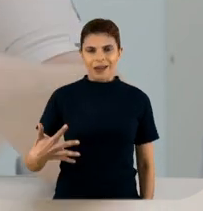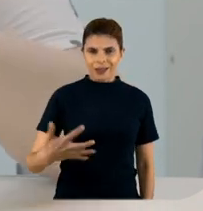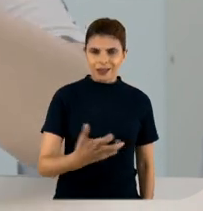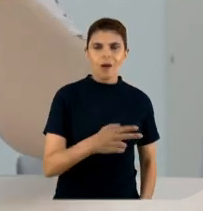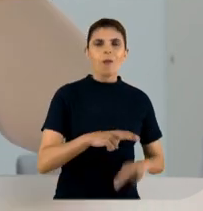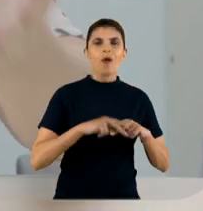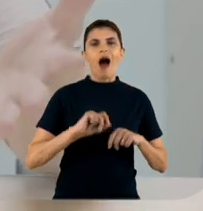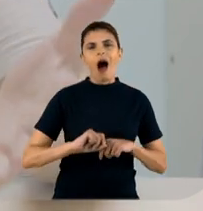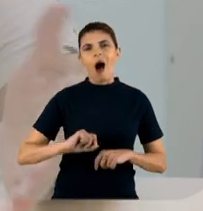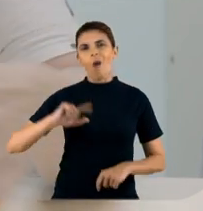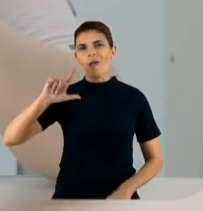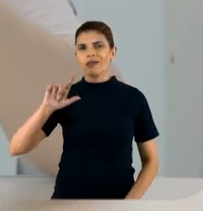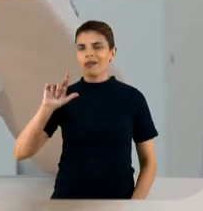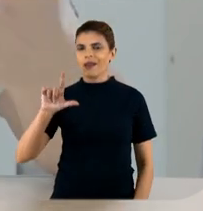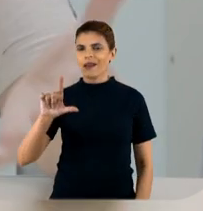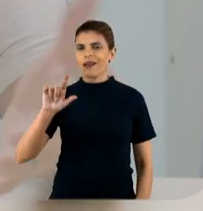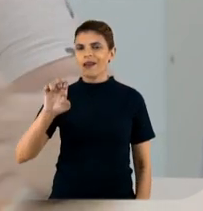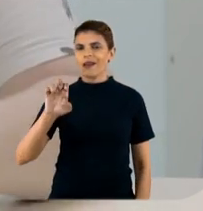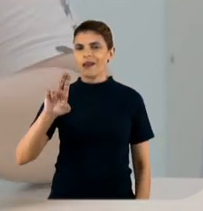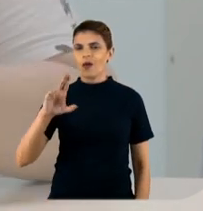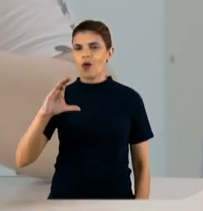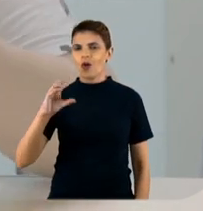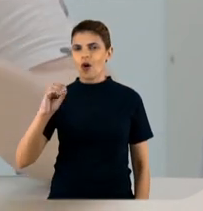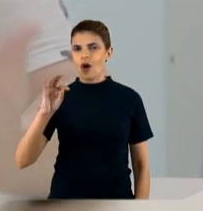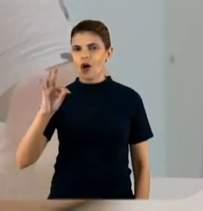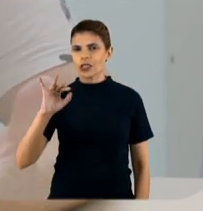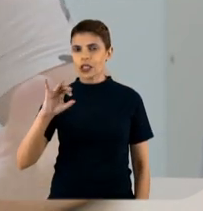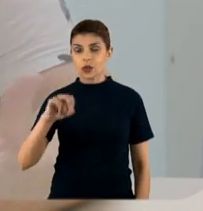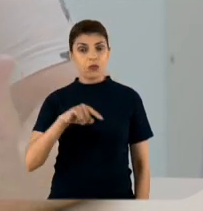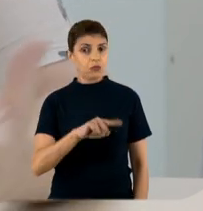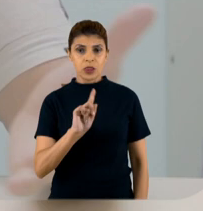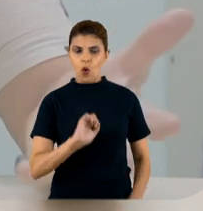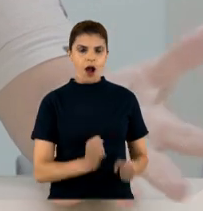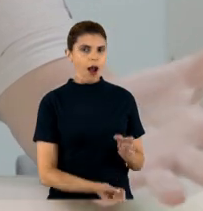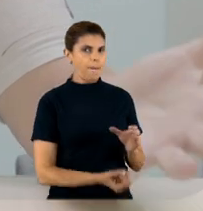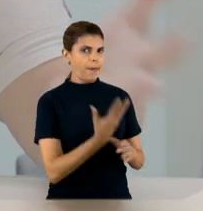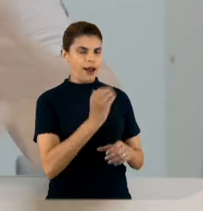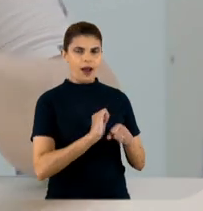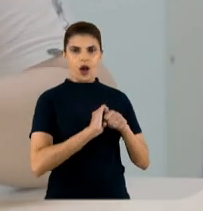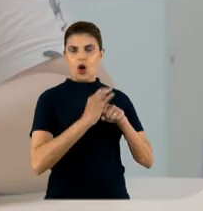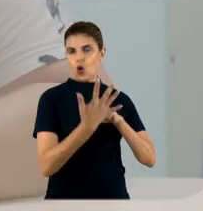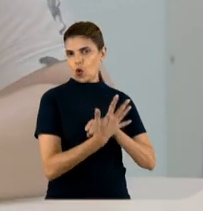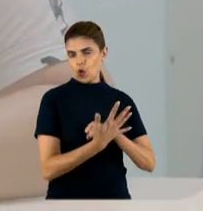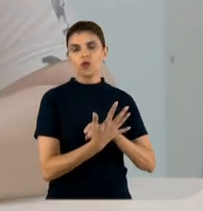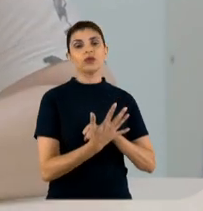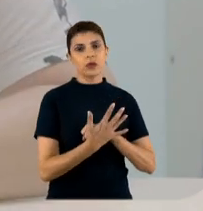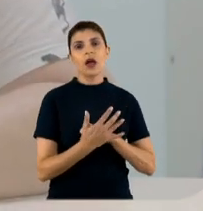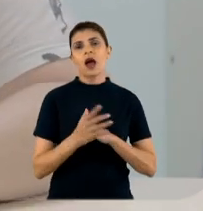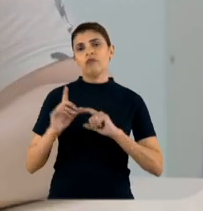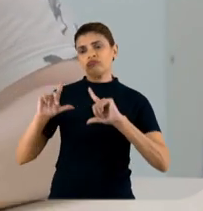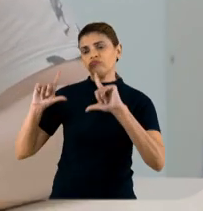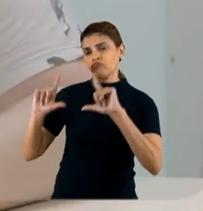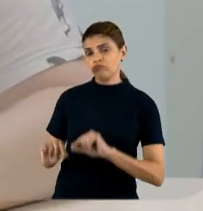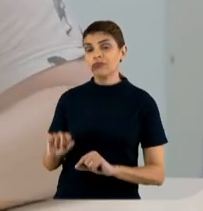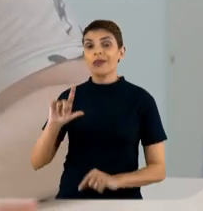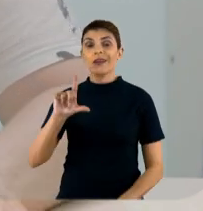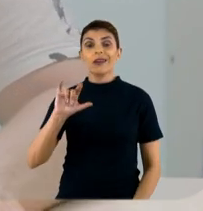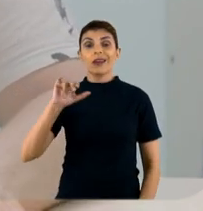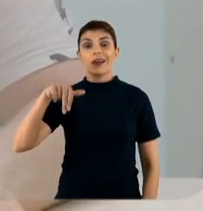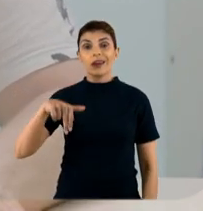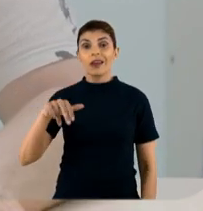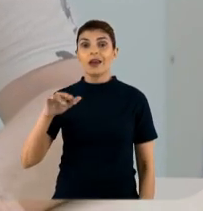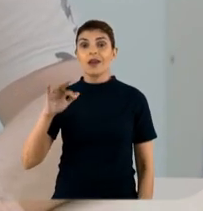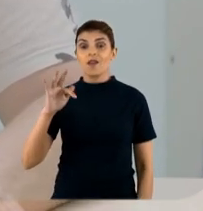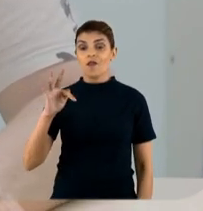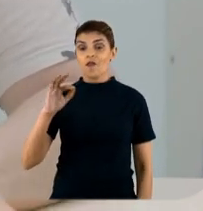leucócitos desvio do pra esquerda então isso não aparece no covid aparece oo contrário uma redução dos linfócitos é o mais característico no